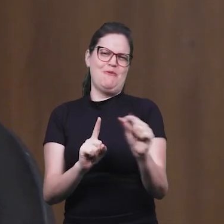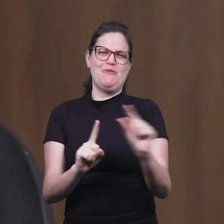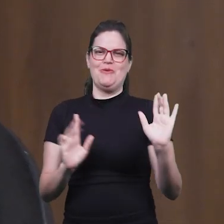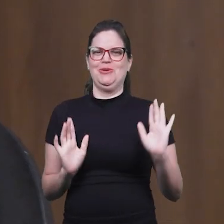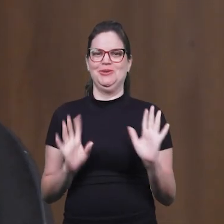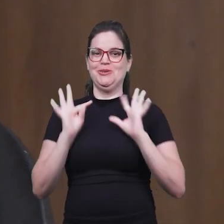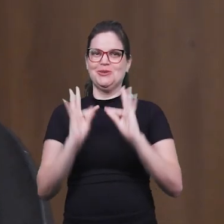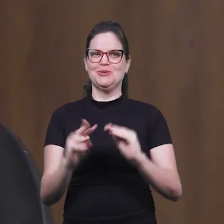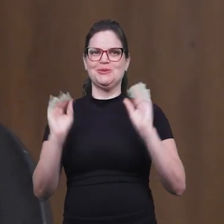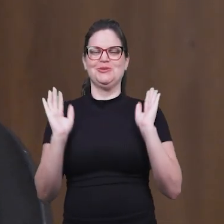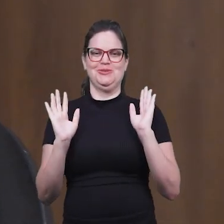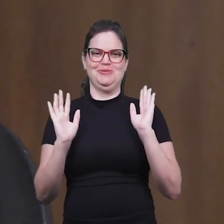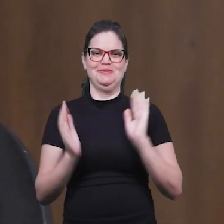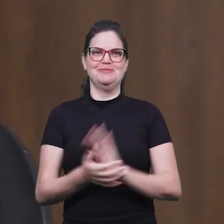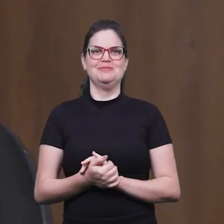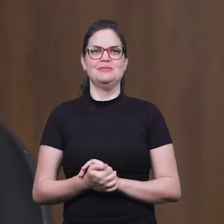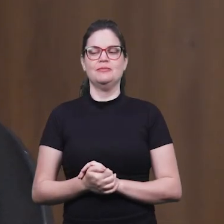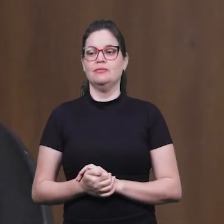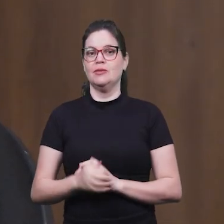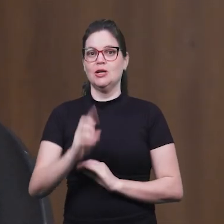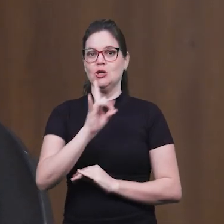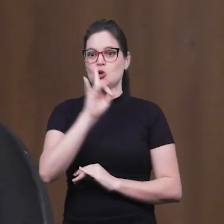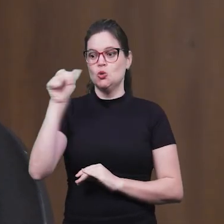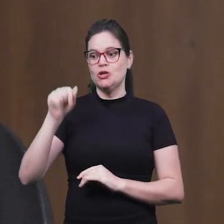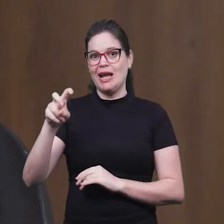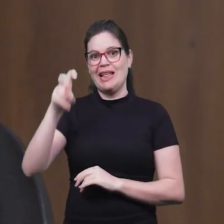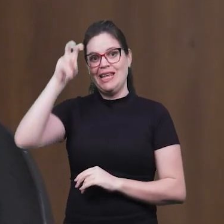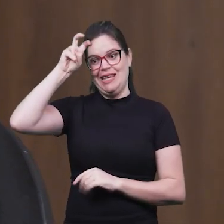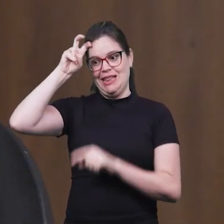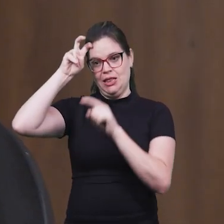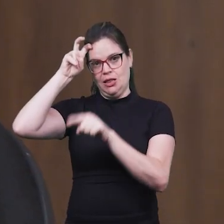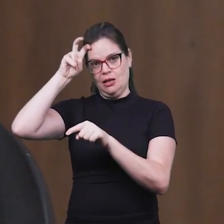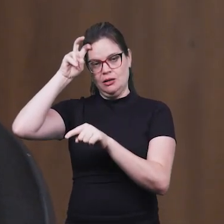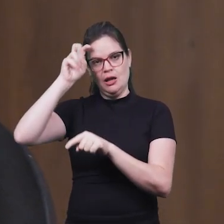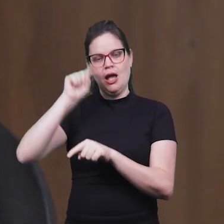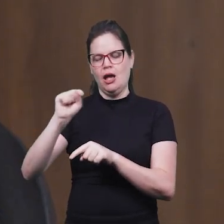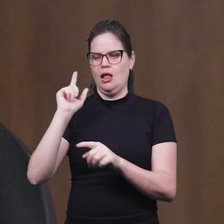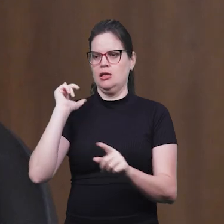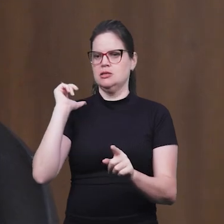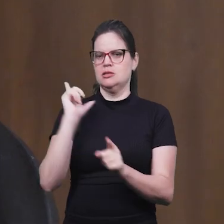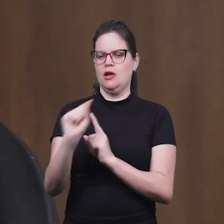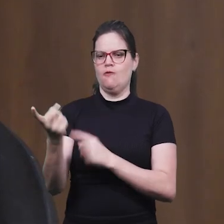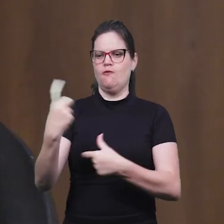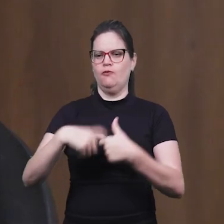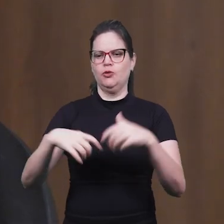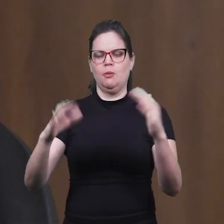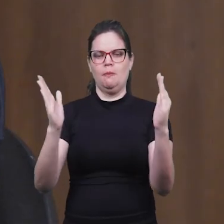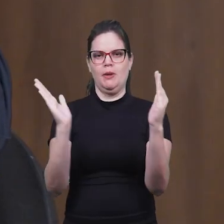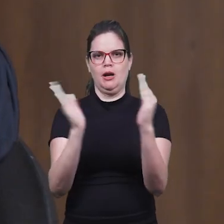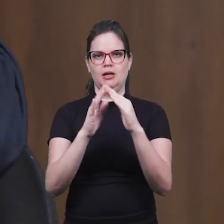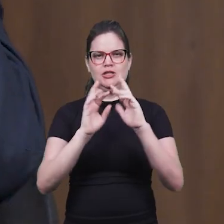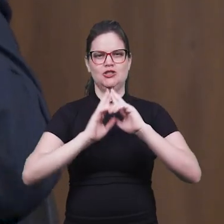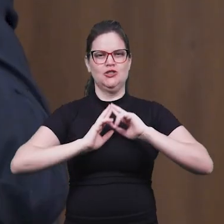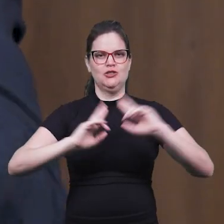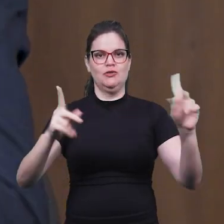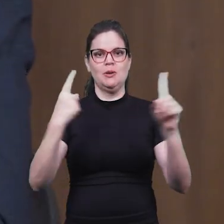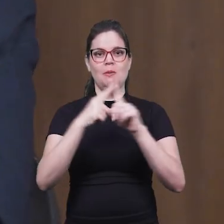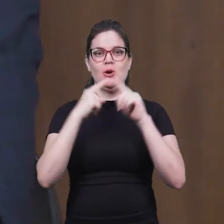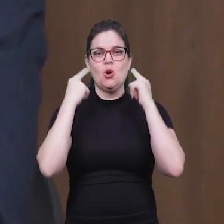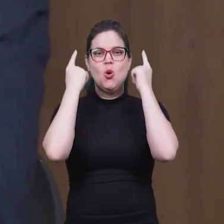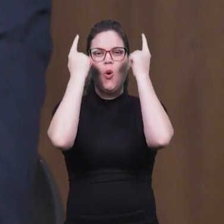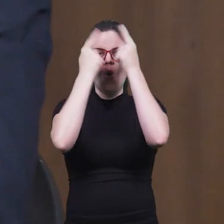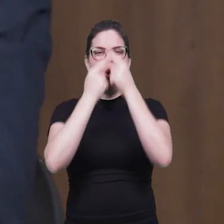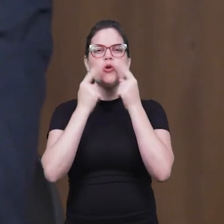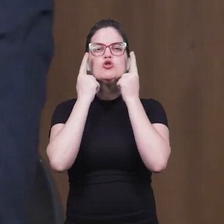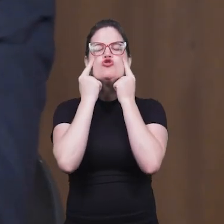Essa moça, naquele dia, na quinta-feira, ela saiu totalmente diferente, com o rosto banhado de lágrima e